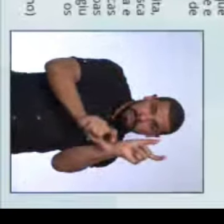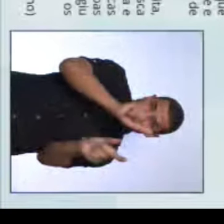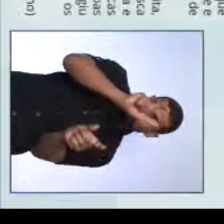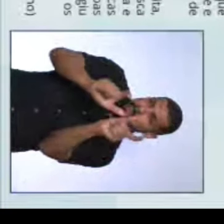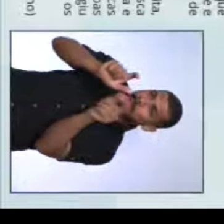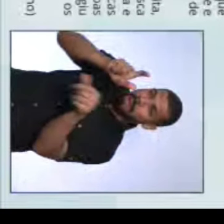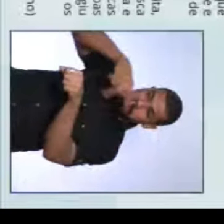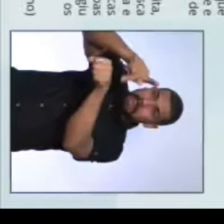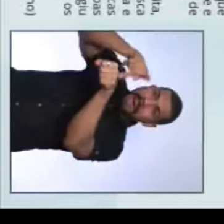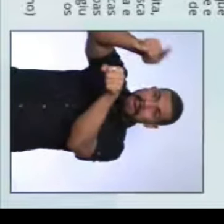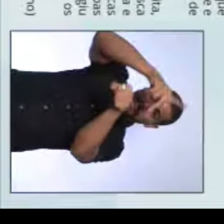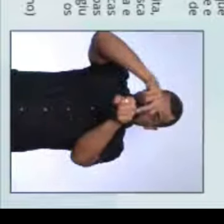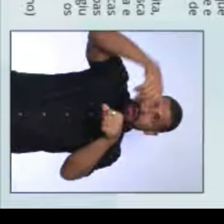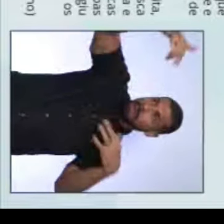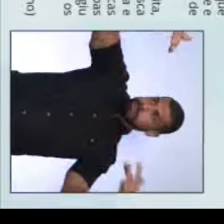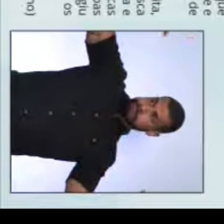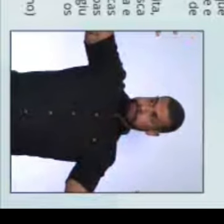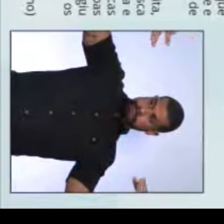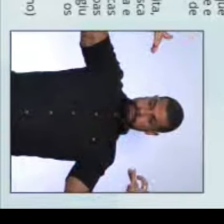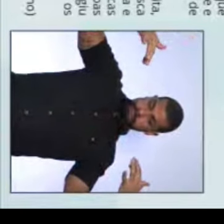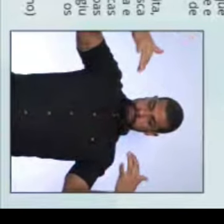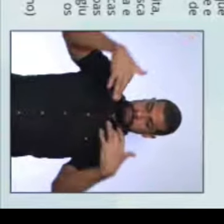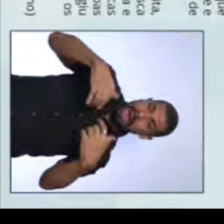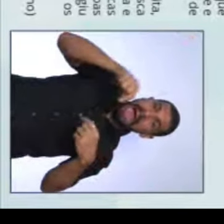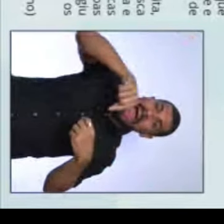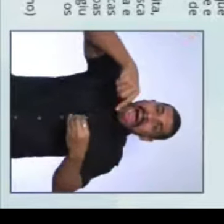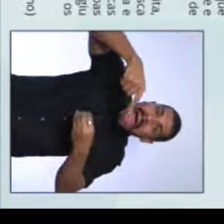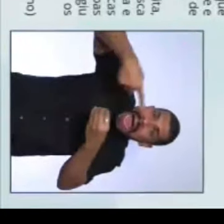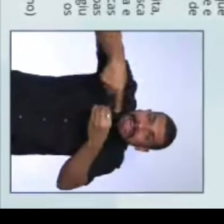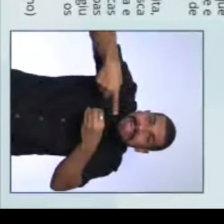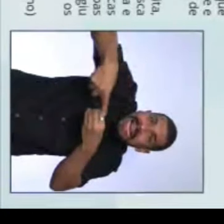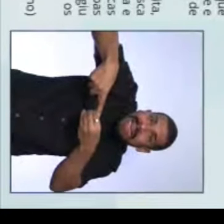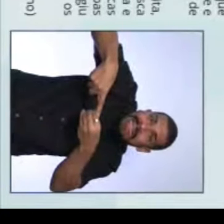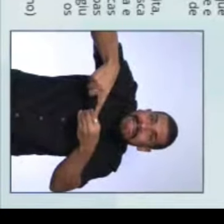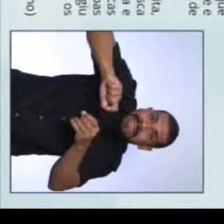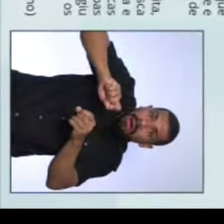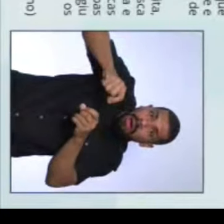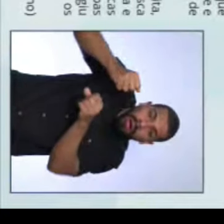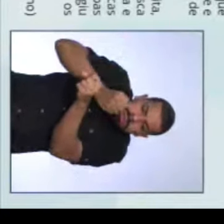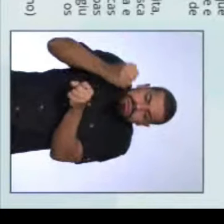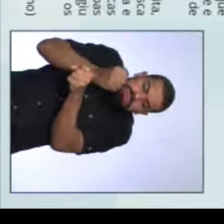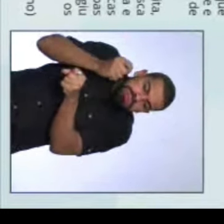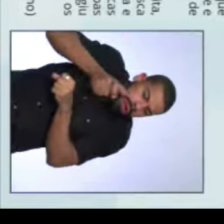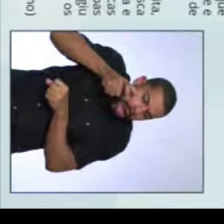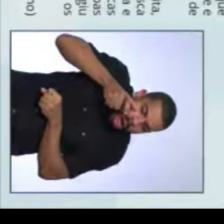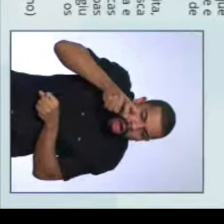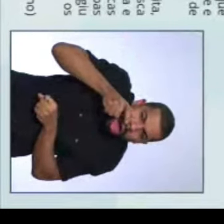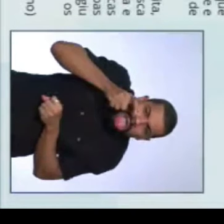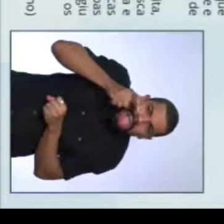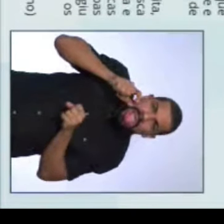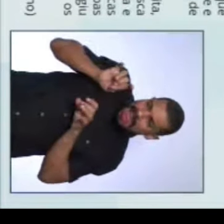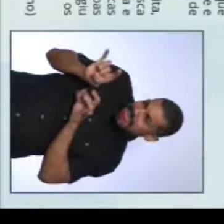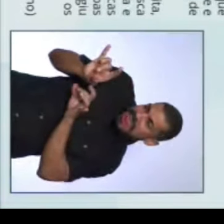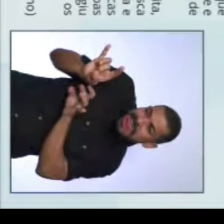países invadiram a área e fizeram com que a cidade, devido à exploração ilegal e à mistura de técnicas